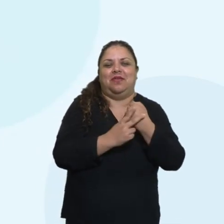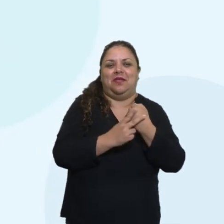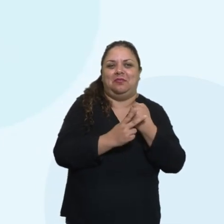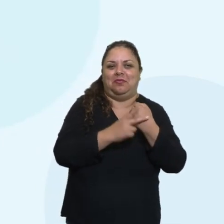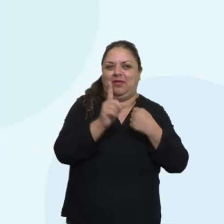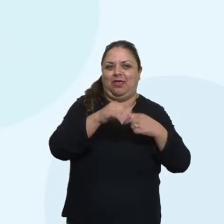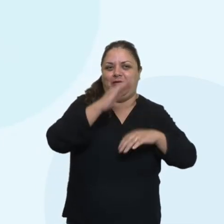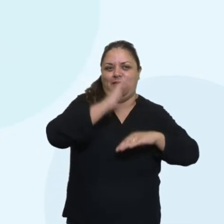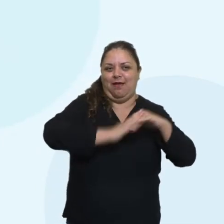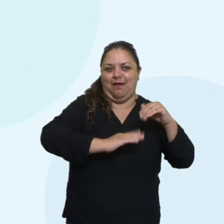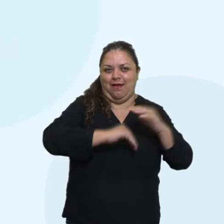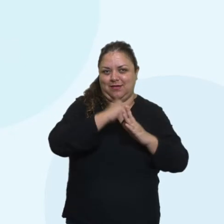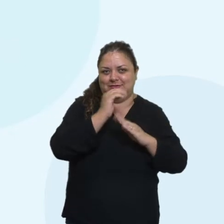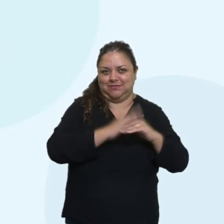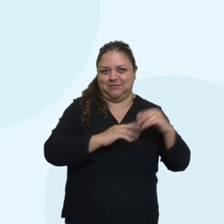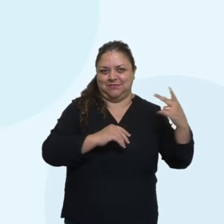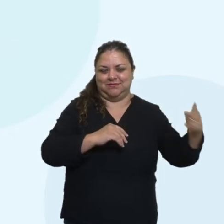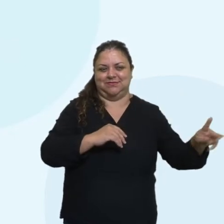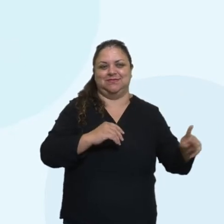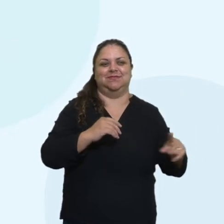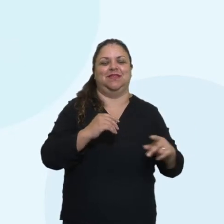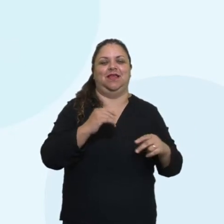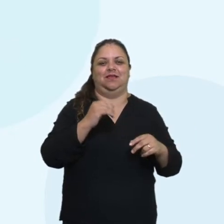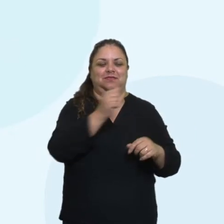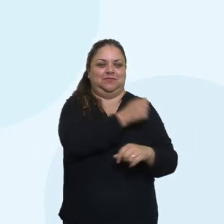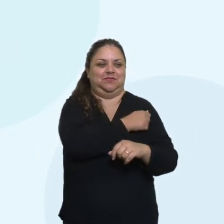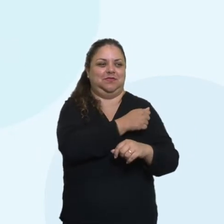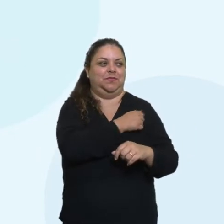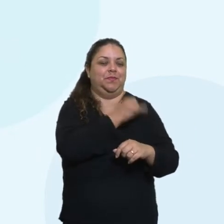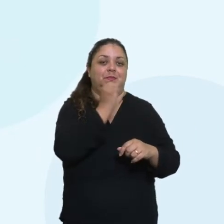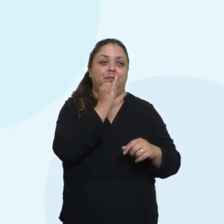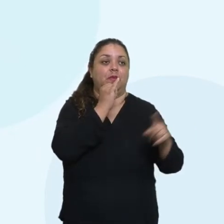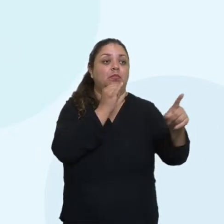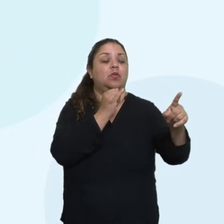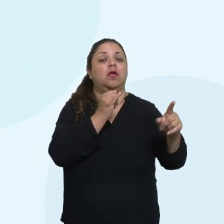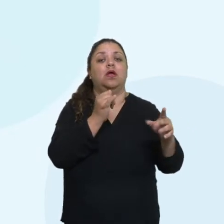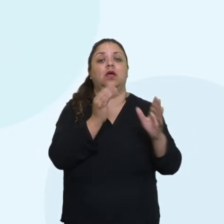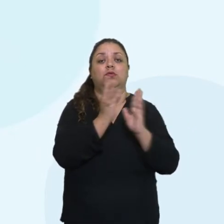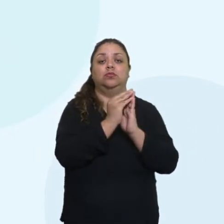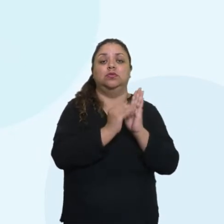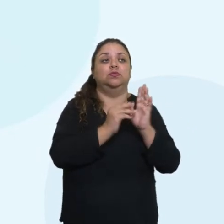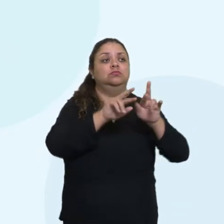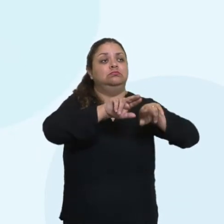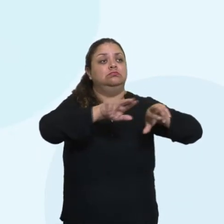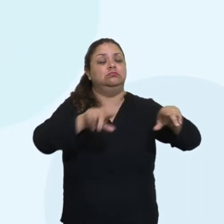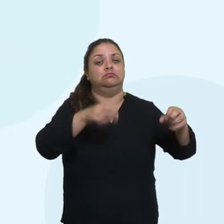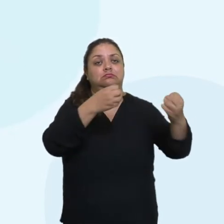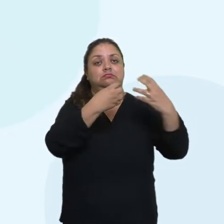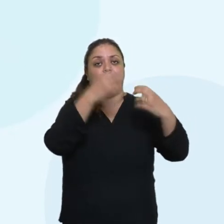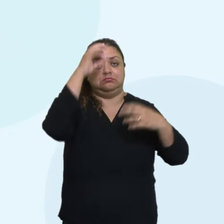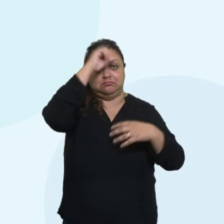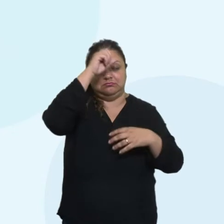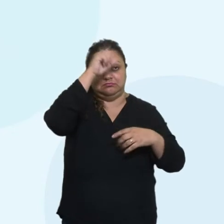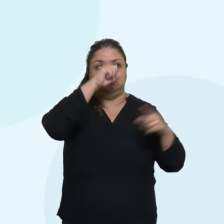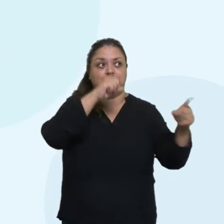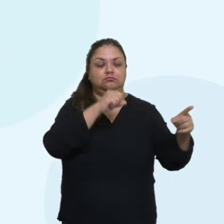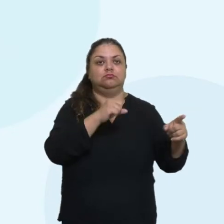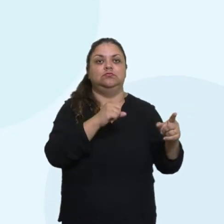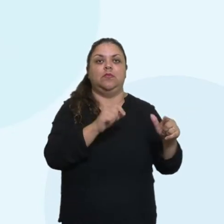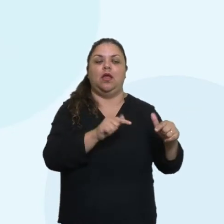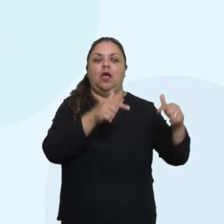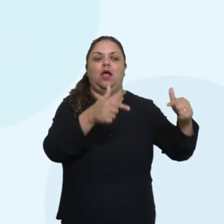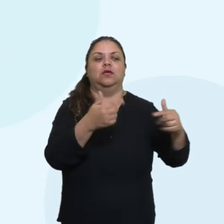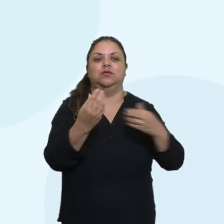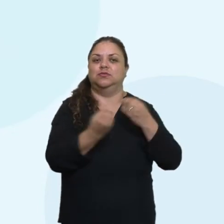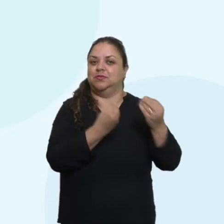sempre ação do Estudante frente e objeto do conhecimento ou seja frente ao conteúdo que ele vai aprender aí a Claro que